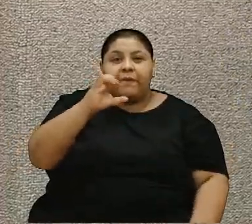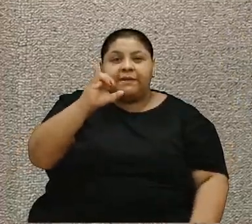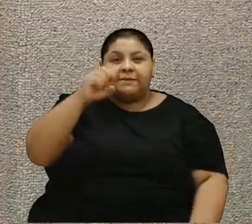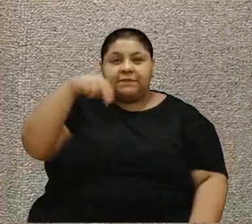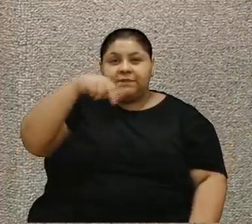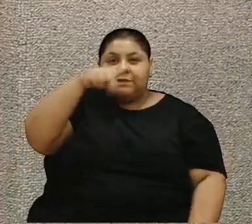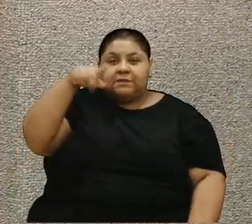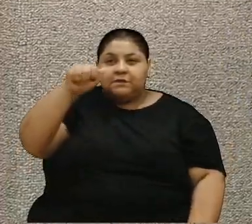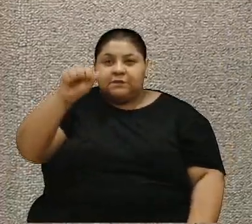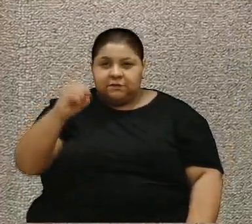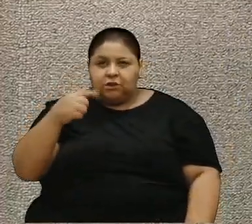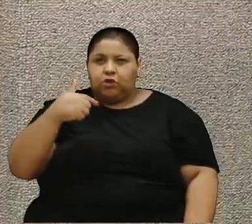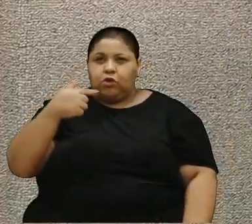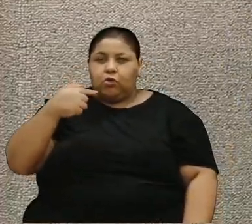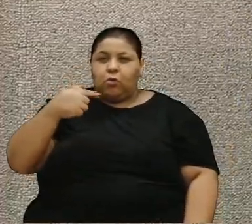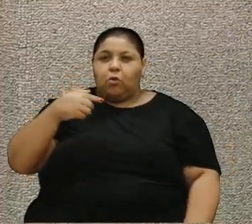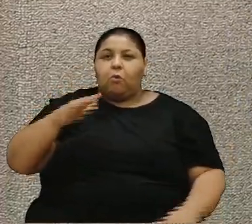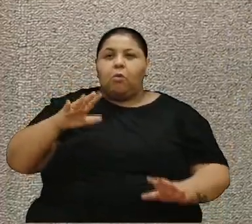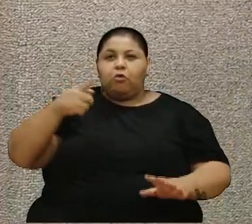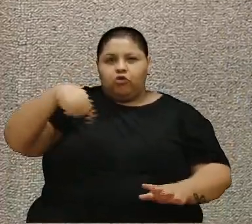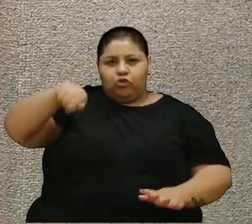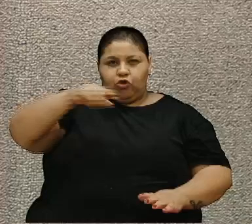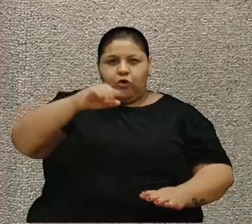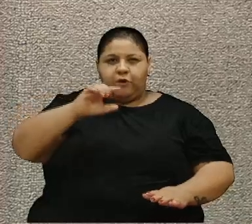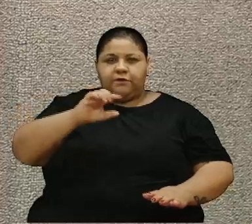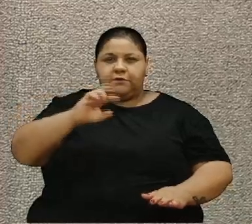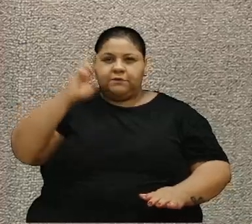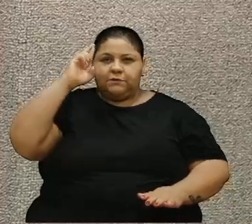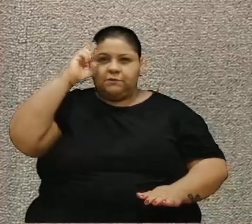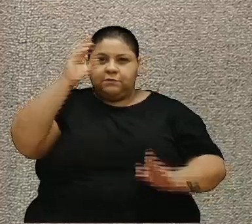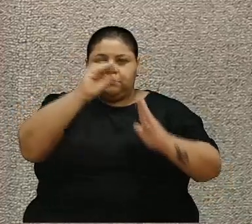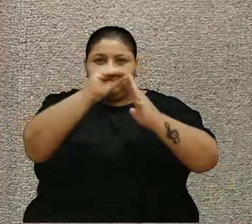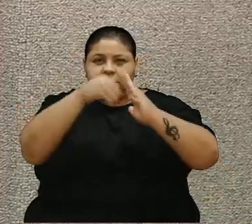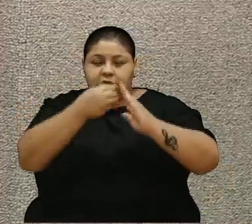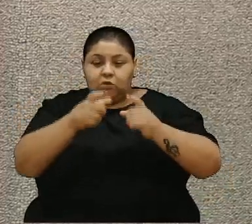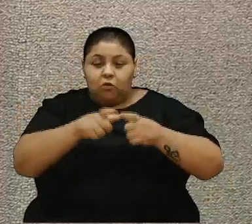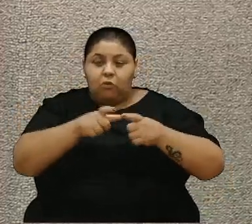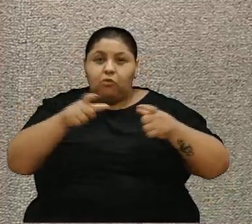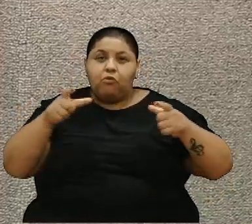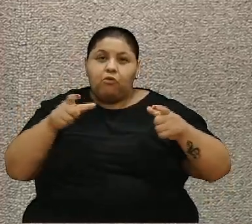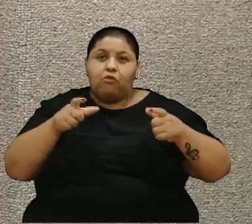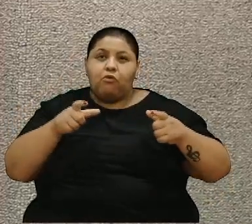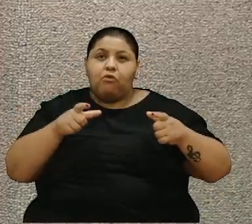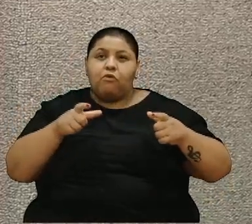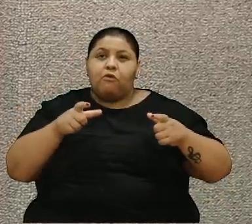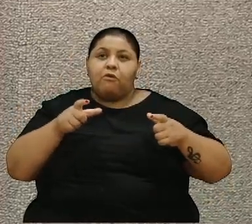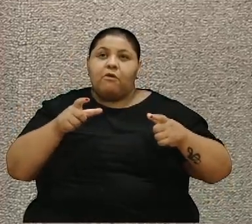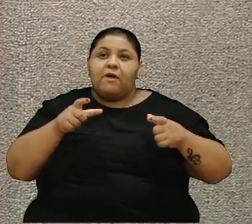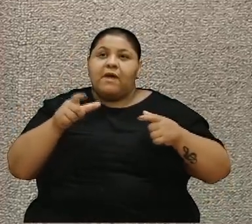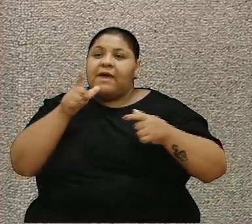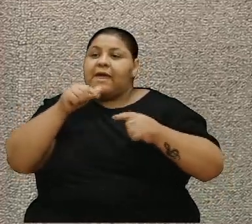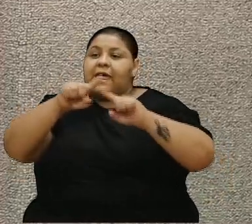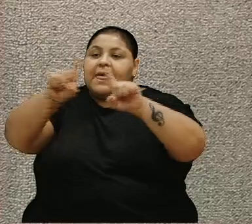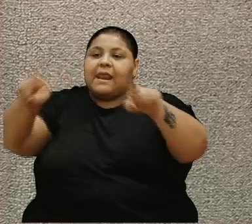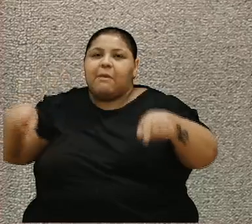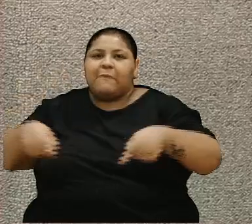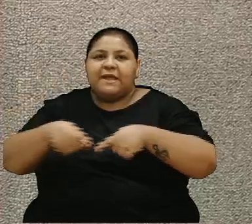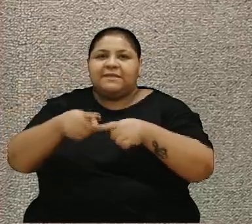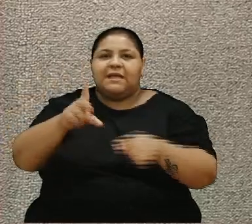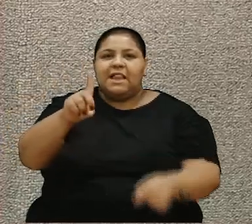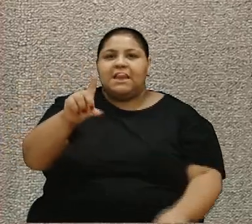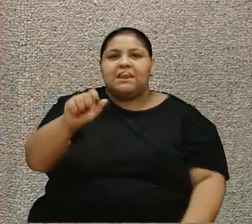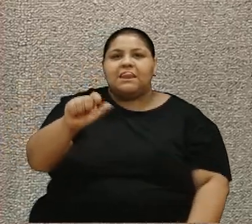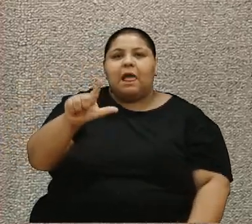da direção do SAMAI, na realidade, o maior piscinão de Caxias é a represa da Albó, vereador